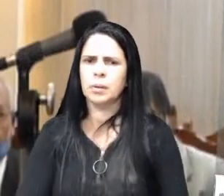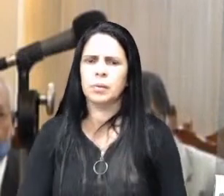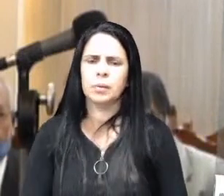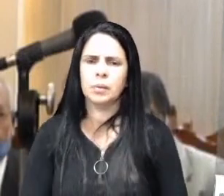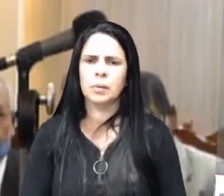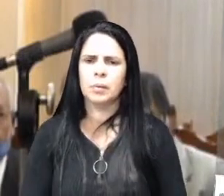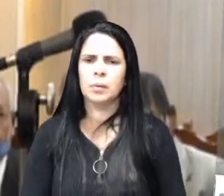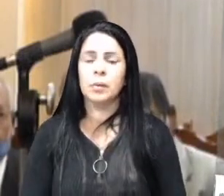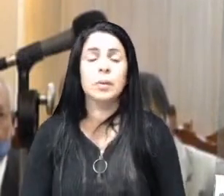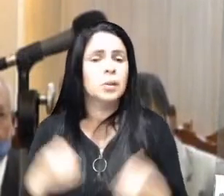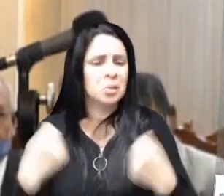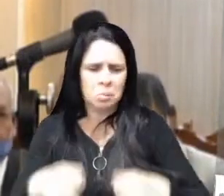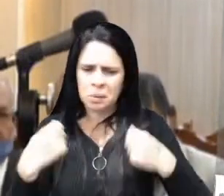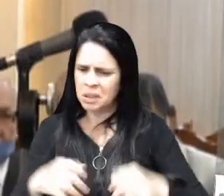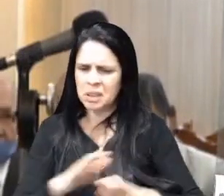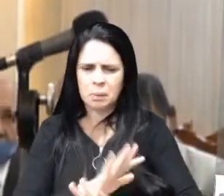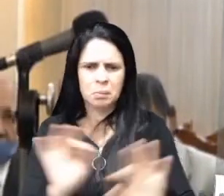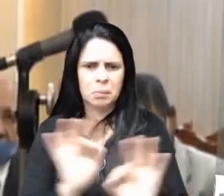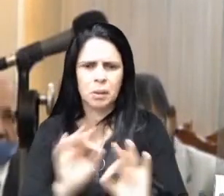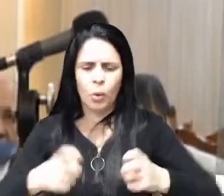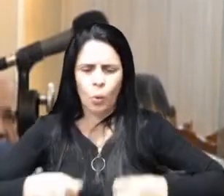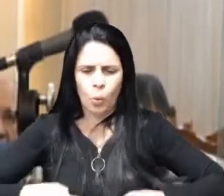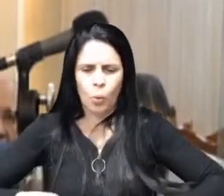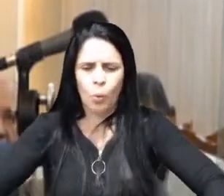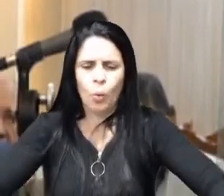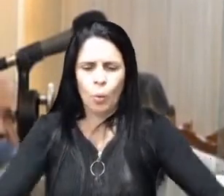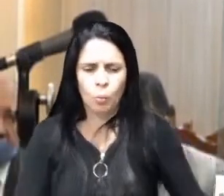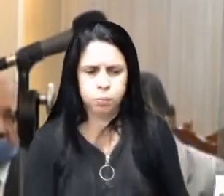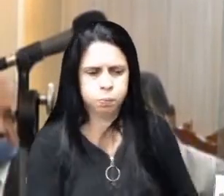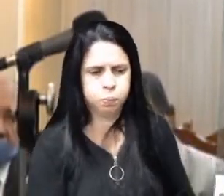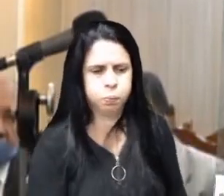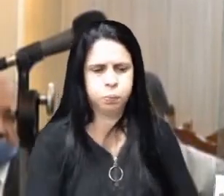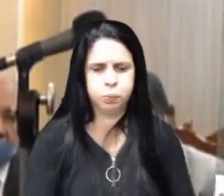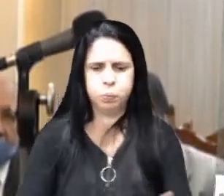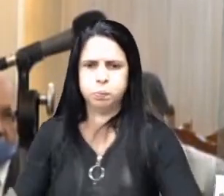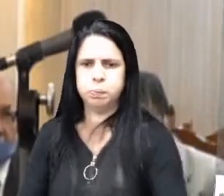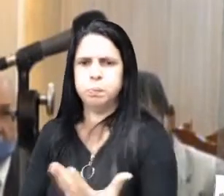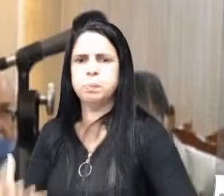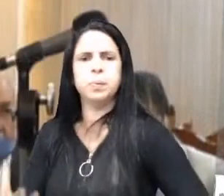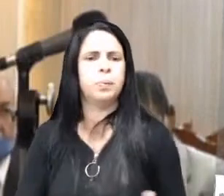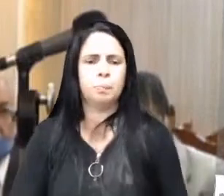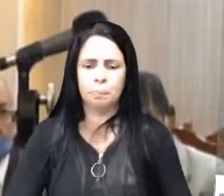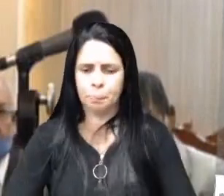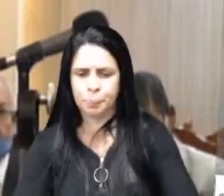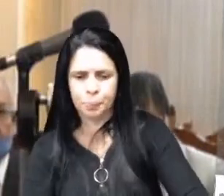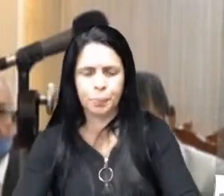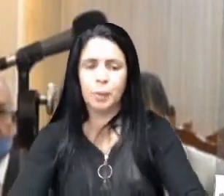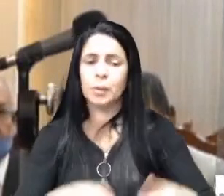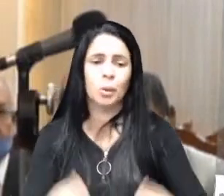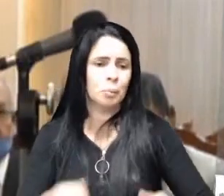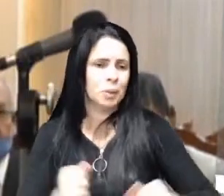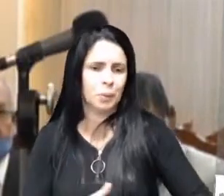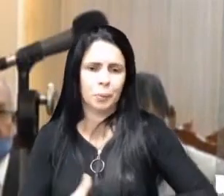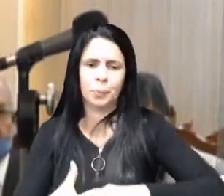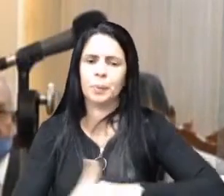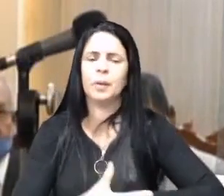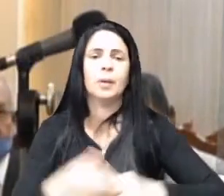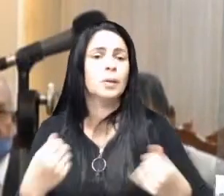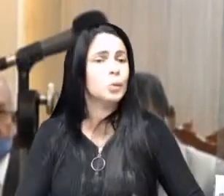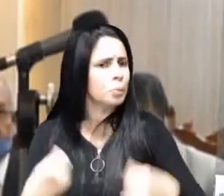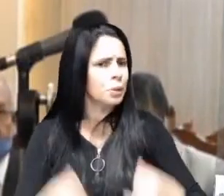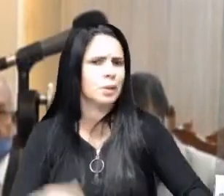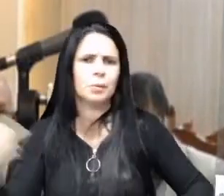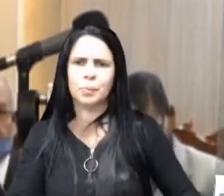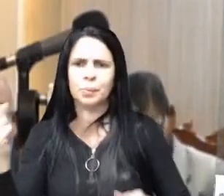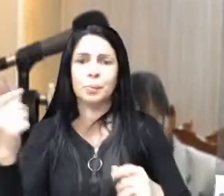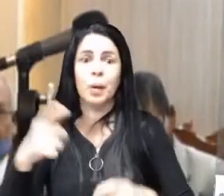Não precisa mais guerra. Não precisa mais terremoto. Não precisa mais vulcão. Não precisa mais pandemia. Não precisa mais sinal dentro